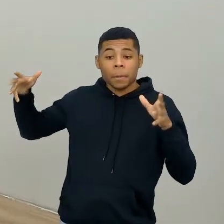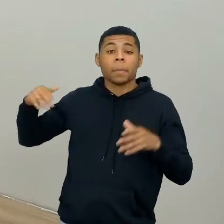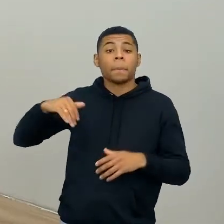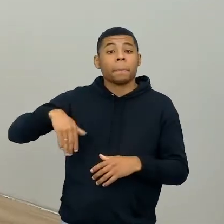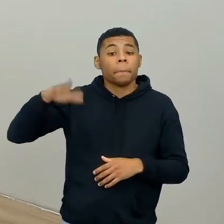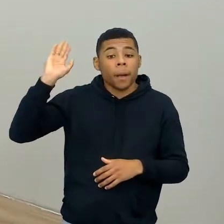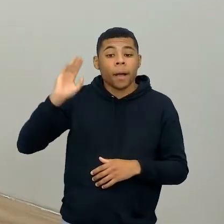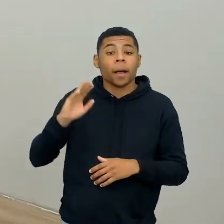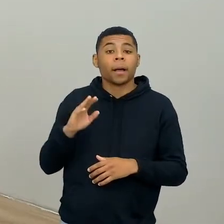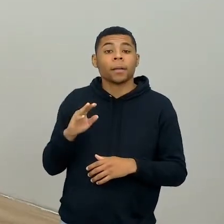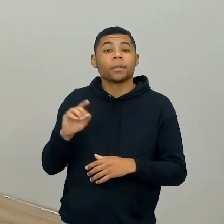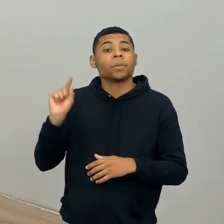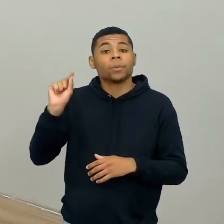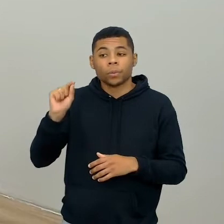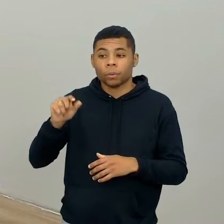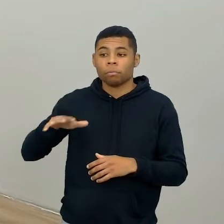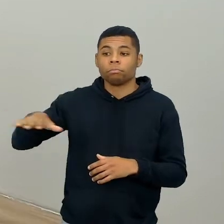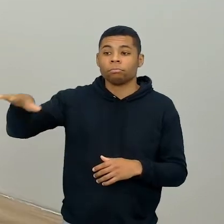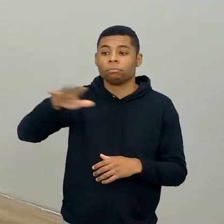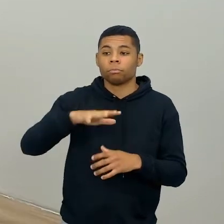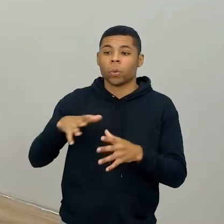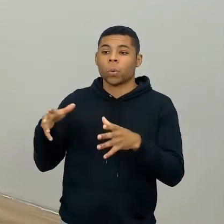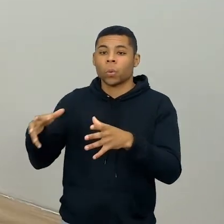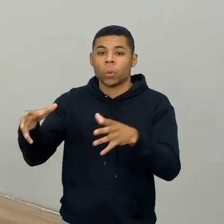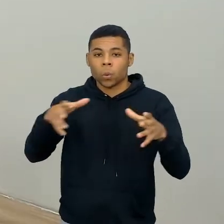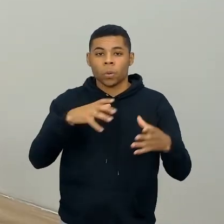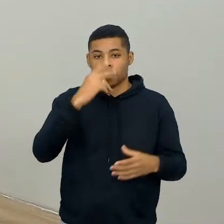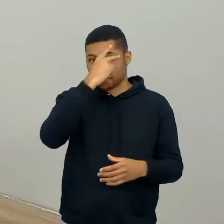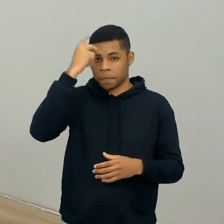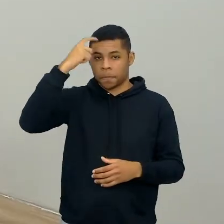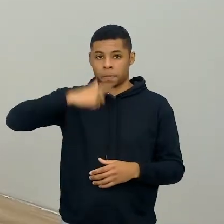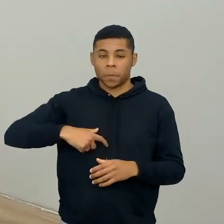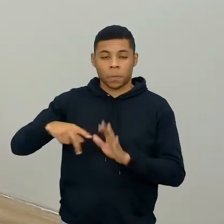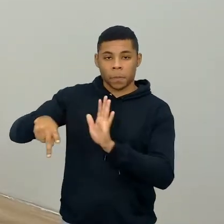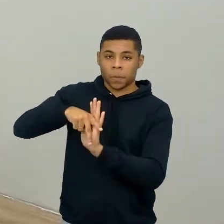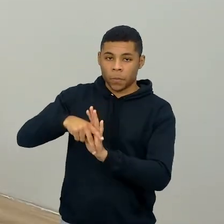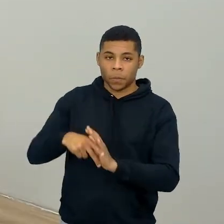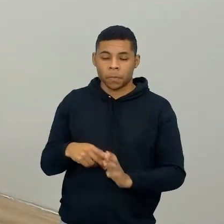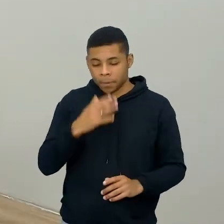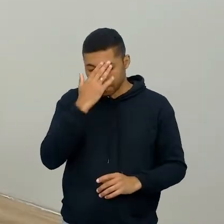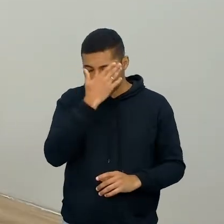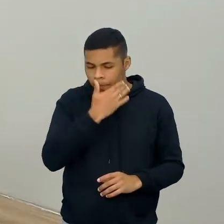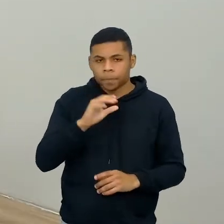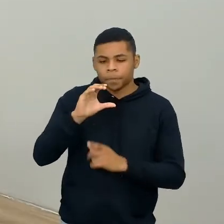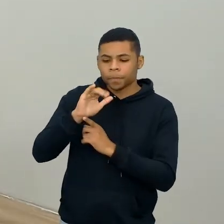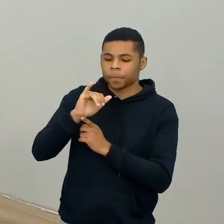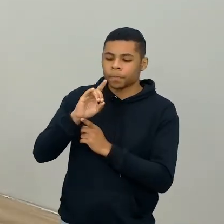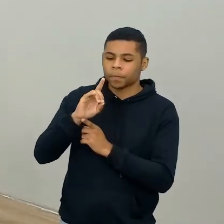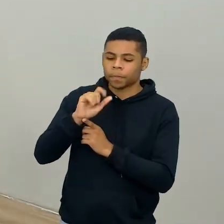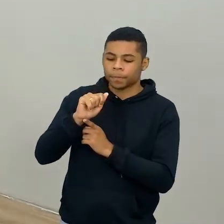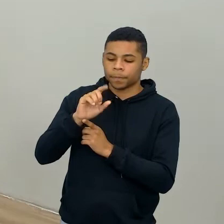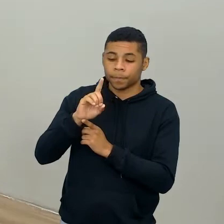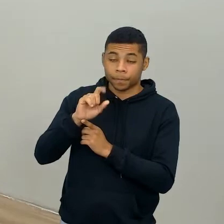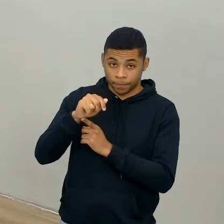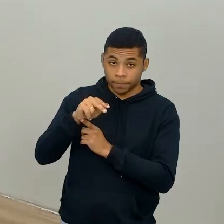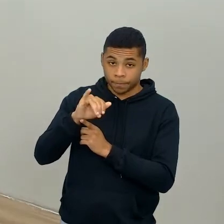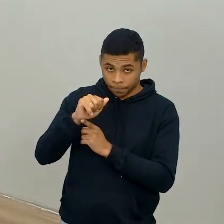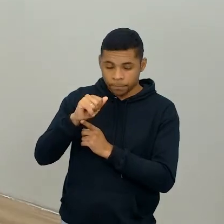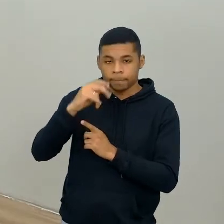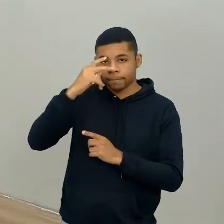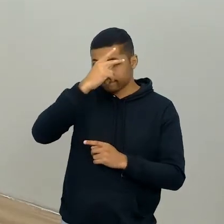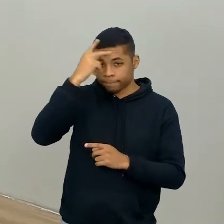de cidadania. Tá bom, professor, e o que é cidadania? Cidadania é